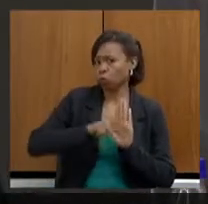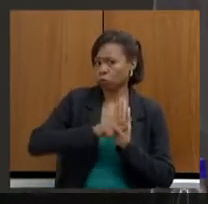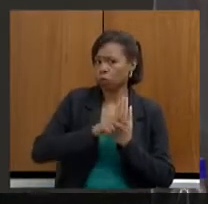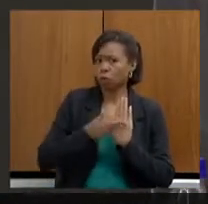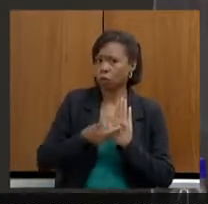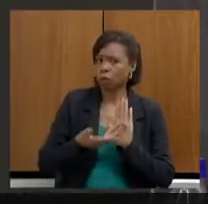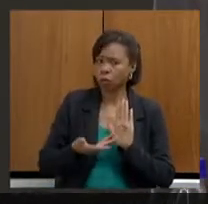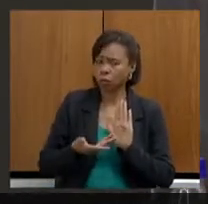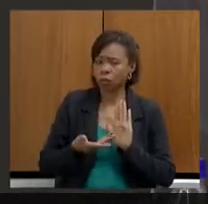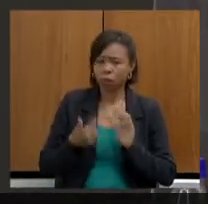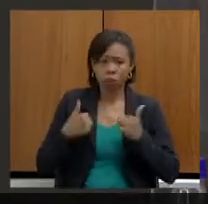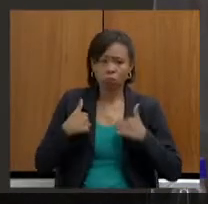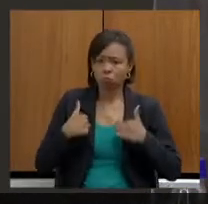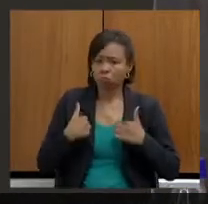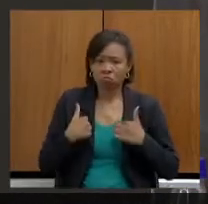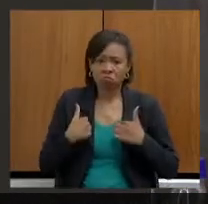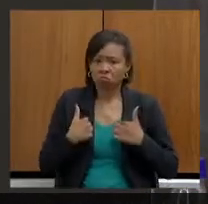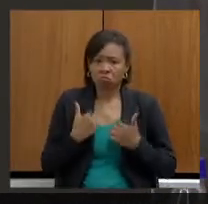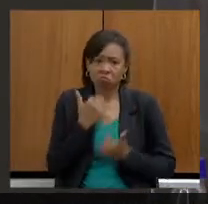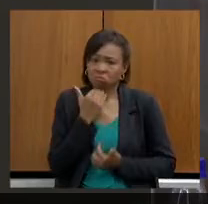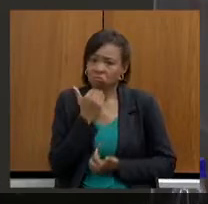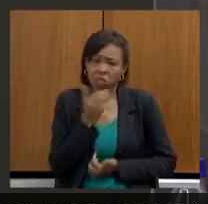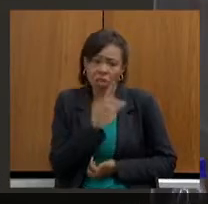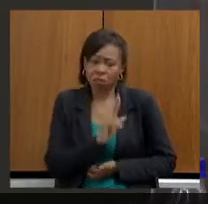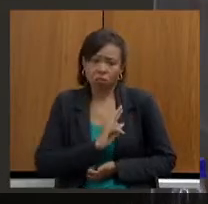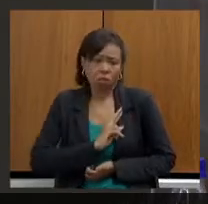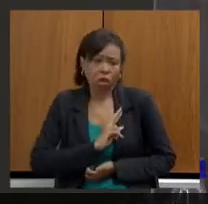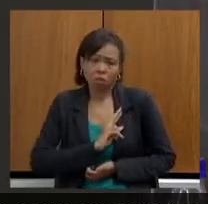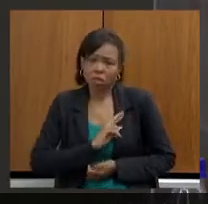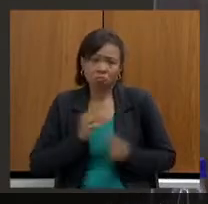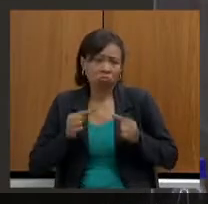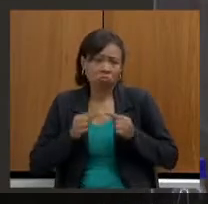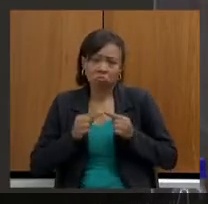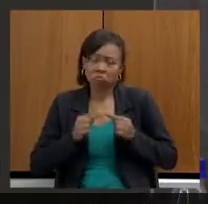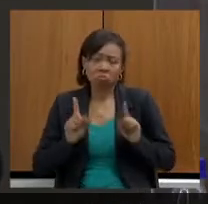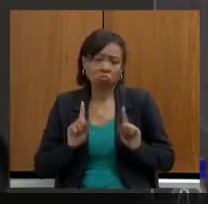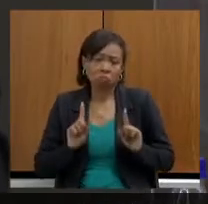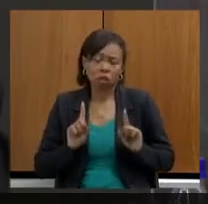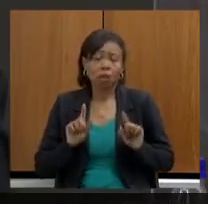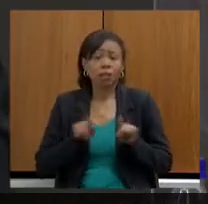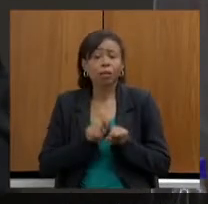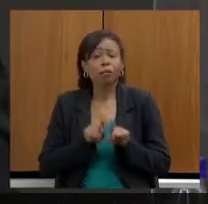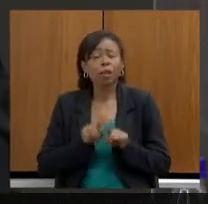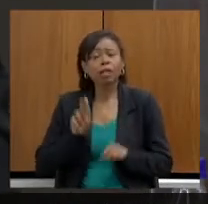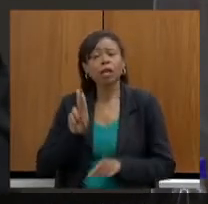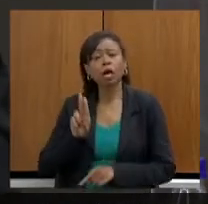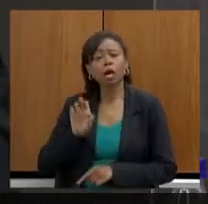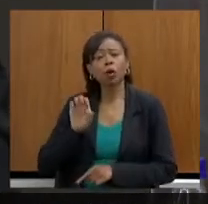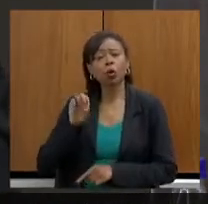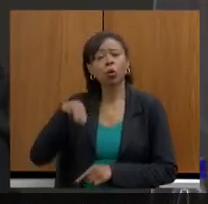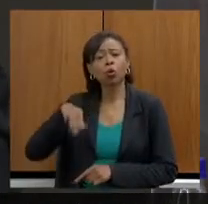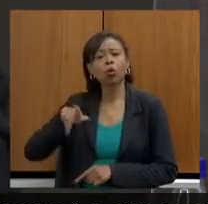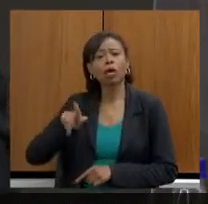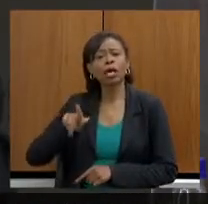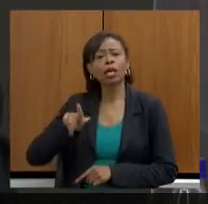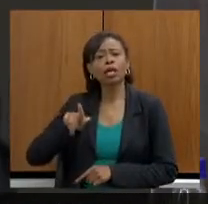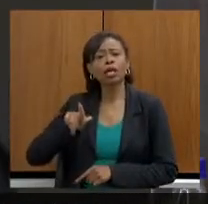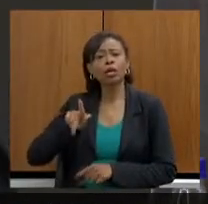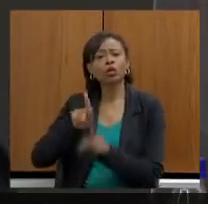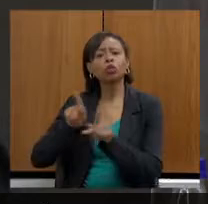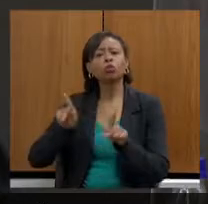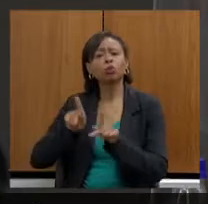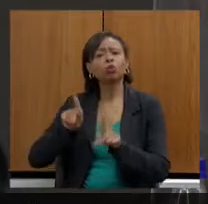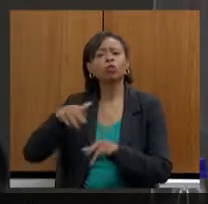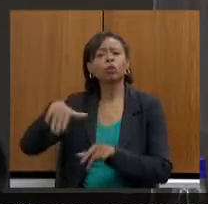orçamento Então vamos satisfaz essa resposta do desculpe e a Senhora também não me respondeu sobre a questão da UEMG desse trabalhadores além Guiné